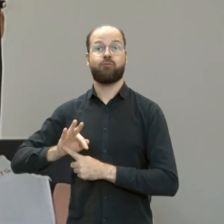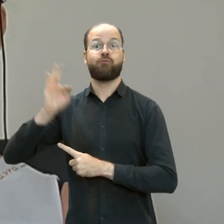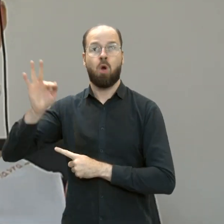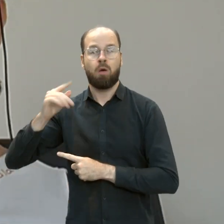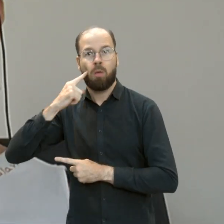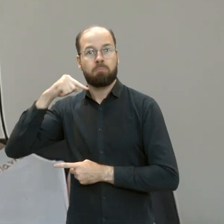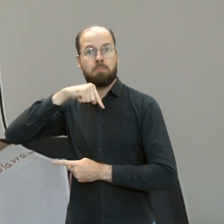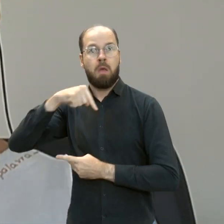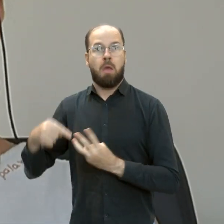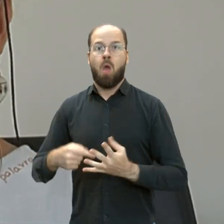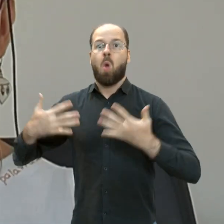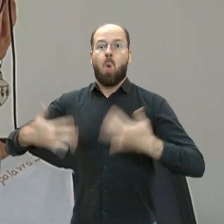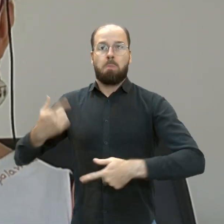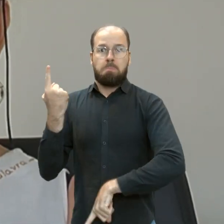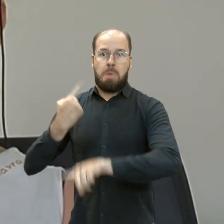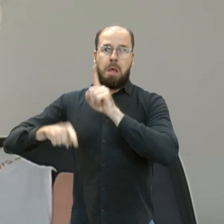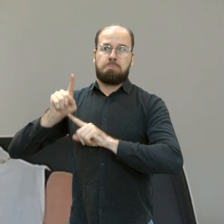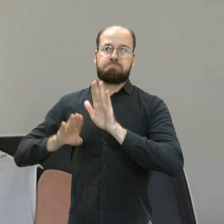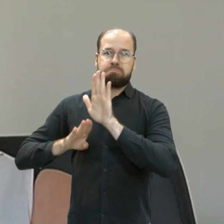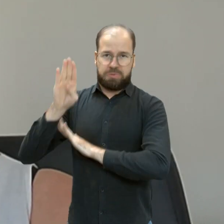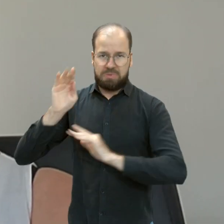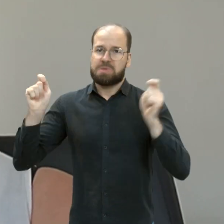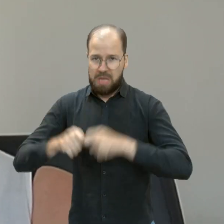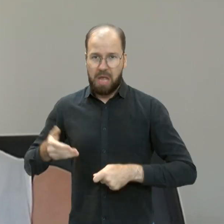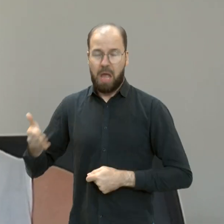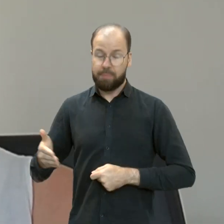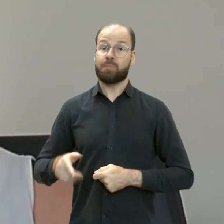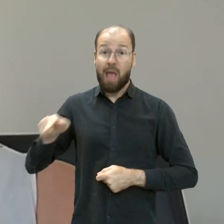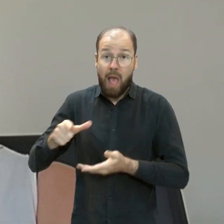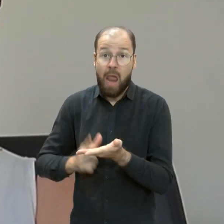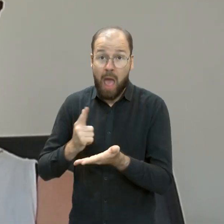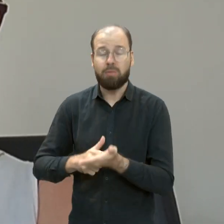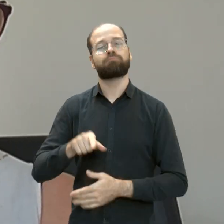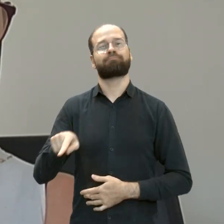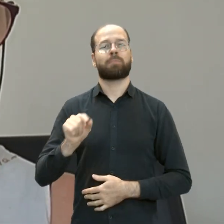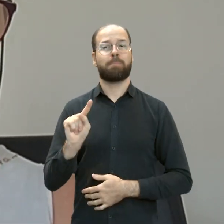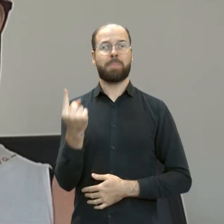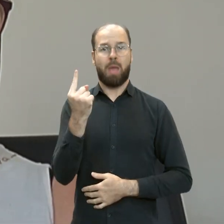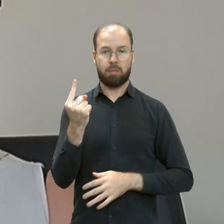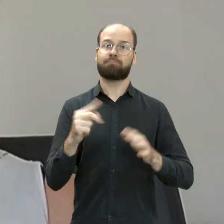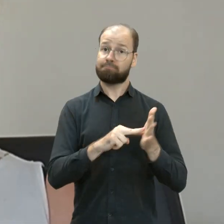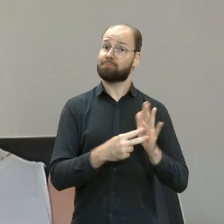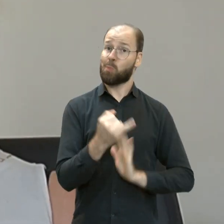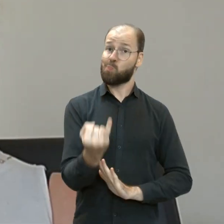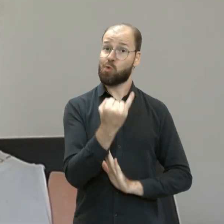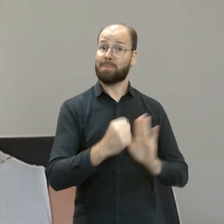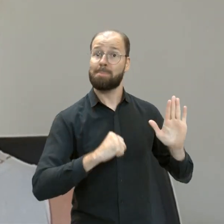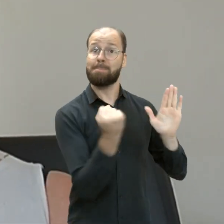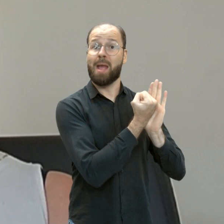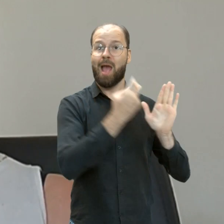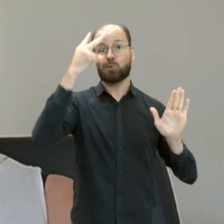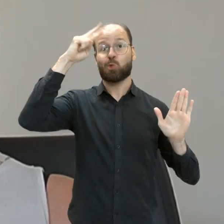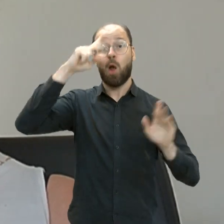publica o Coroa de Lírios, é uma importância histórica, porque realmente ela é